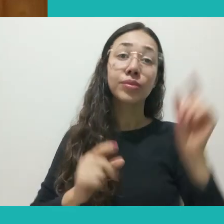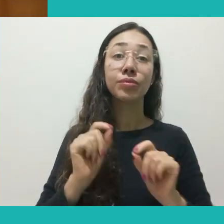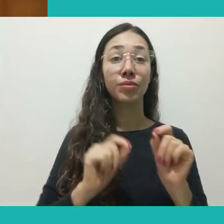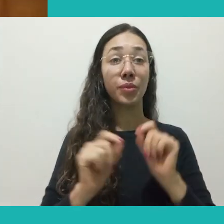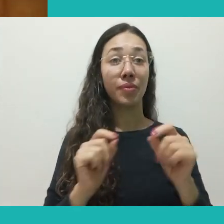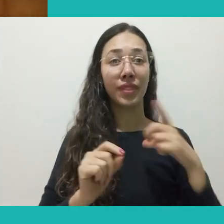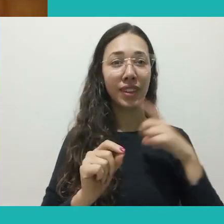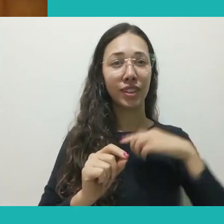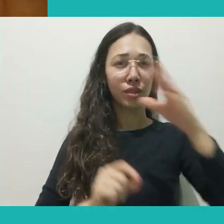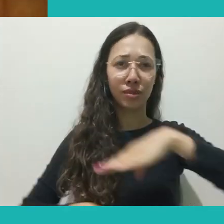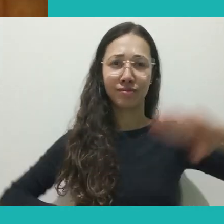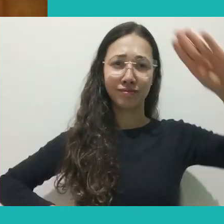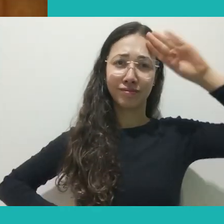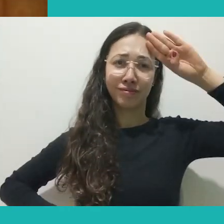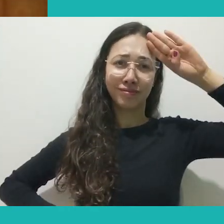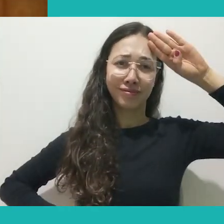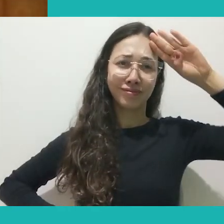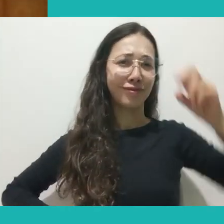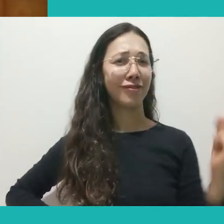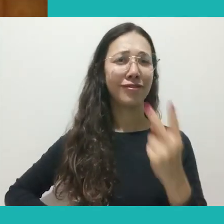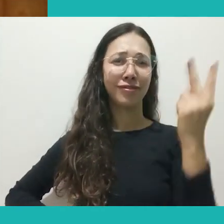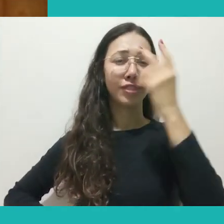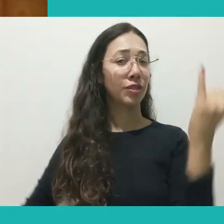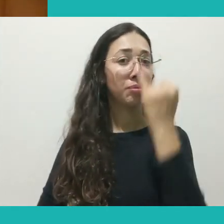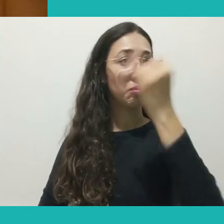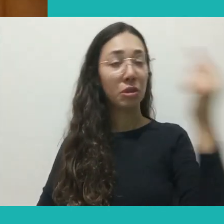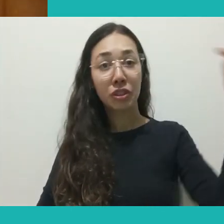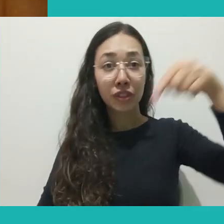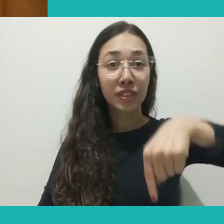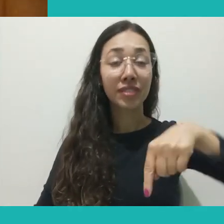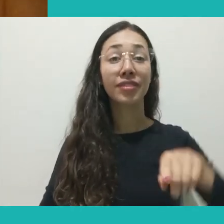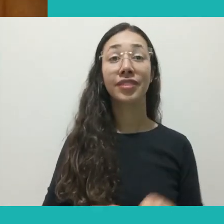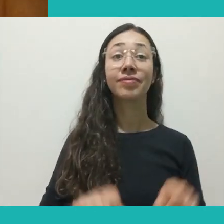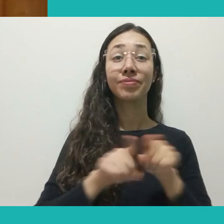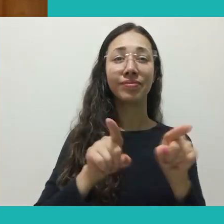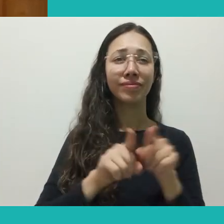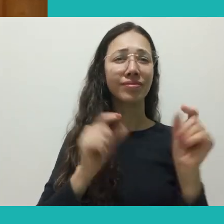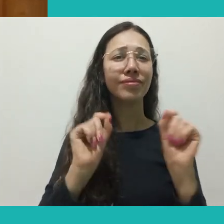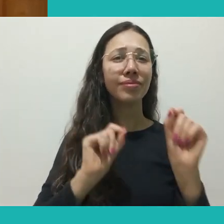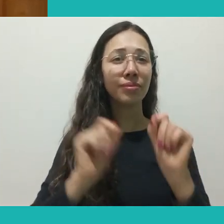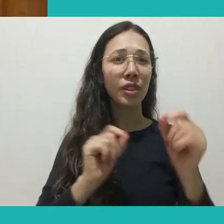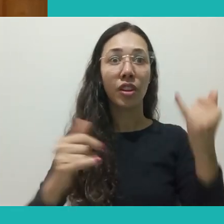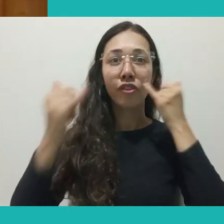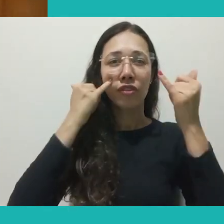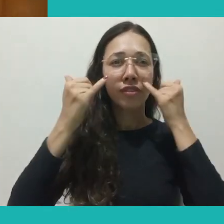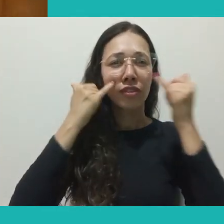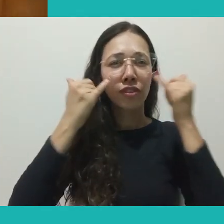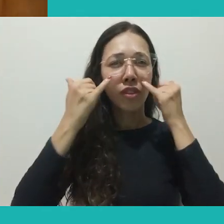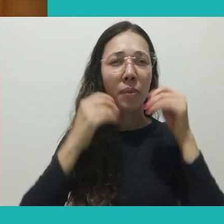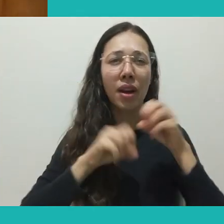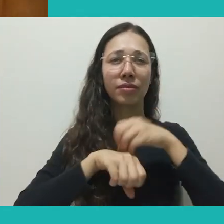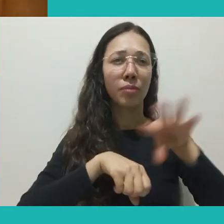nossas Forças Armadas tão valorosas por estarem aqui, por trazerem para nós